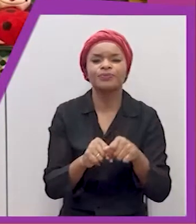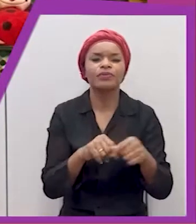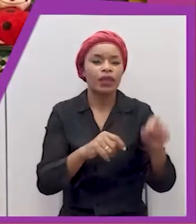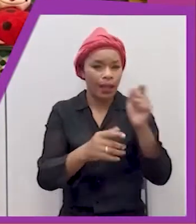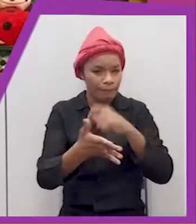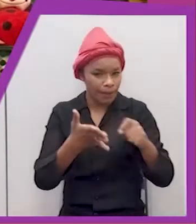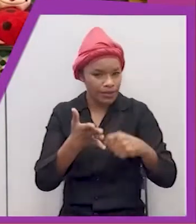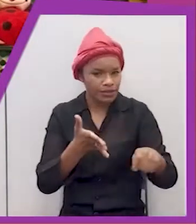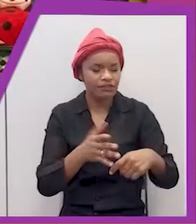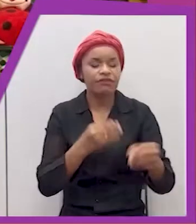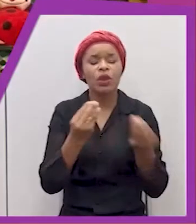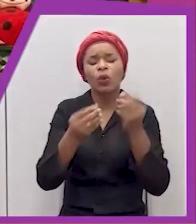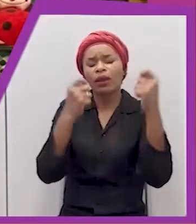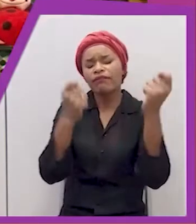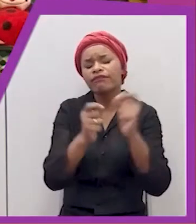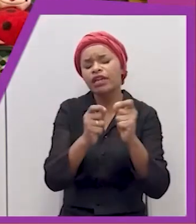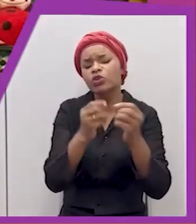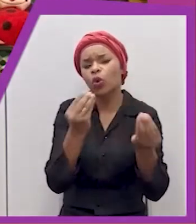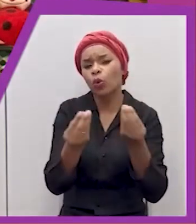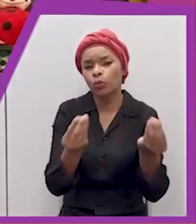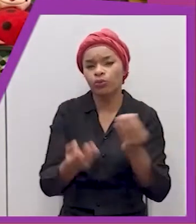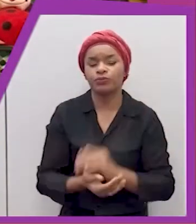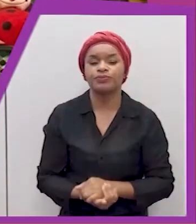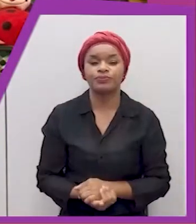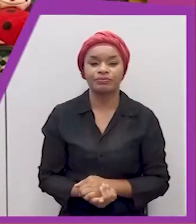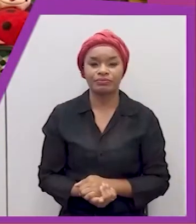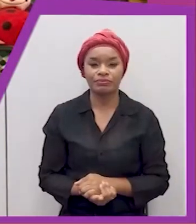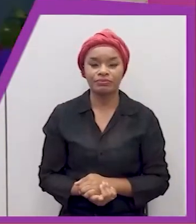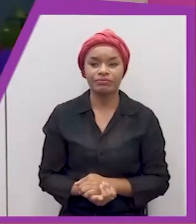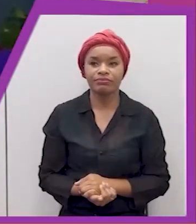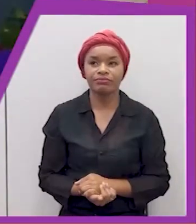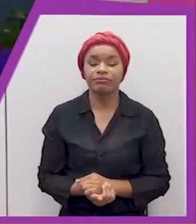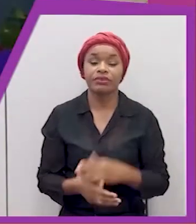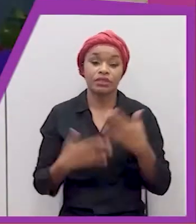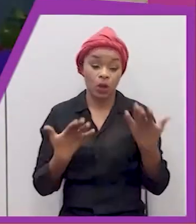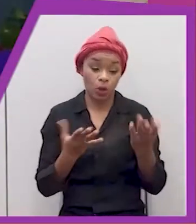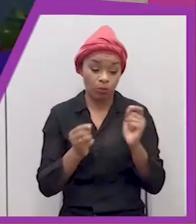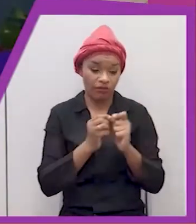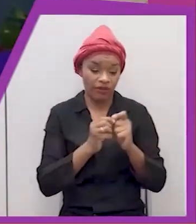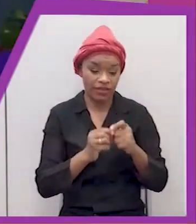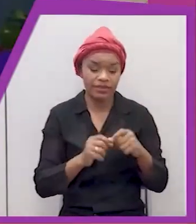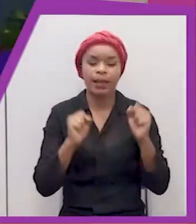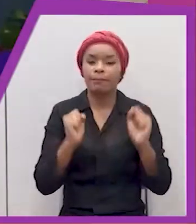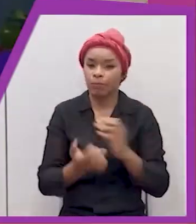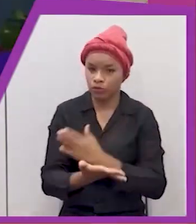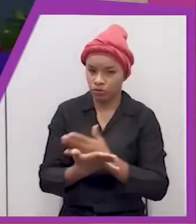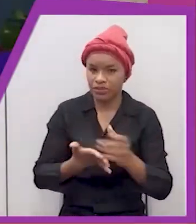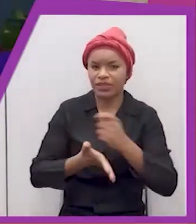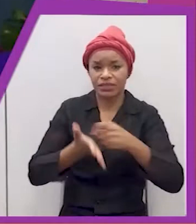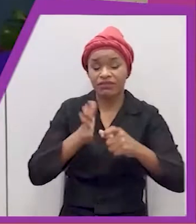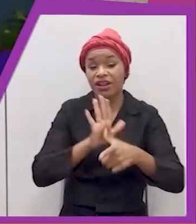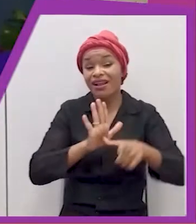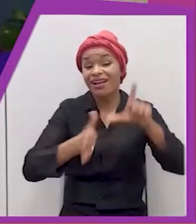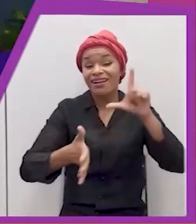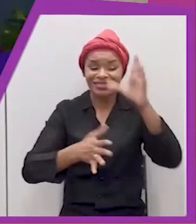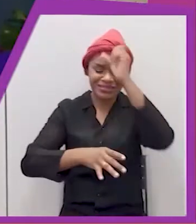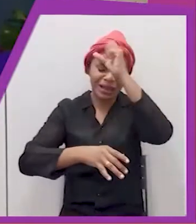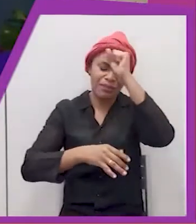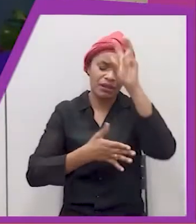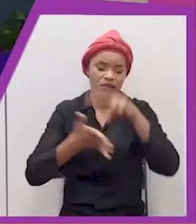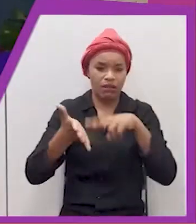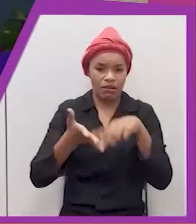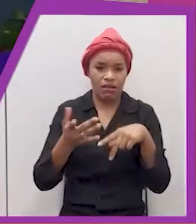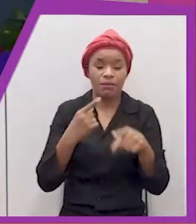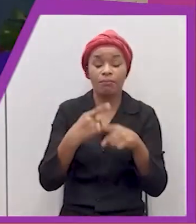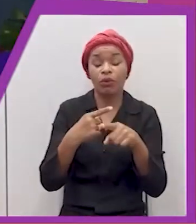nunca tinha pensado nisso parece muito fácil escrever não parece Diz para mim Marcos sim é Além da